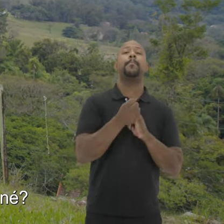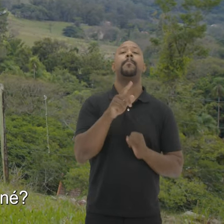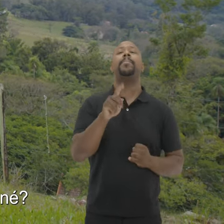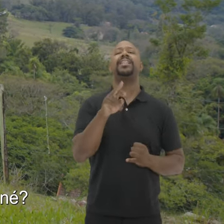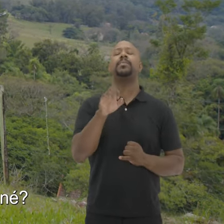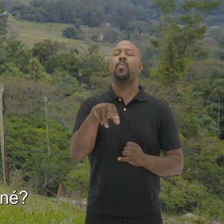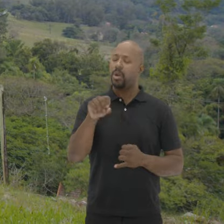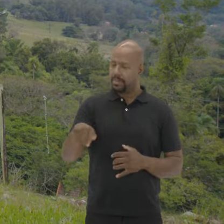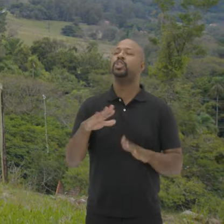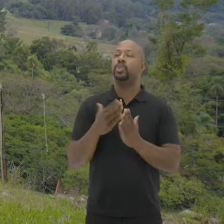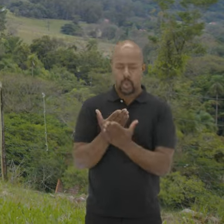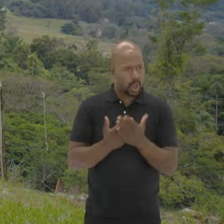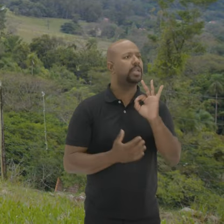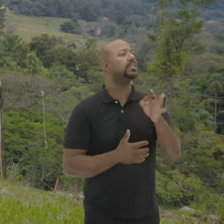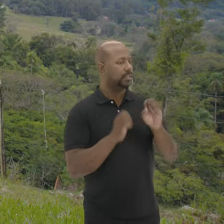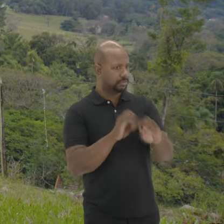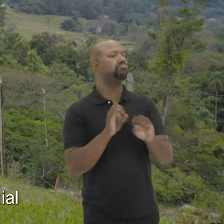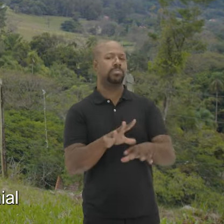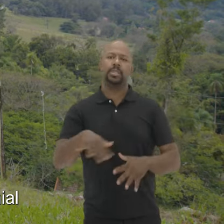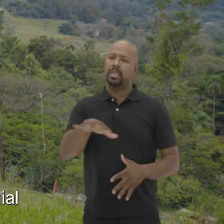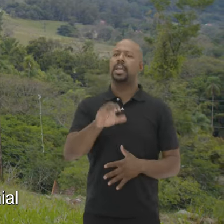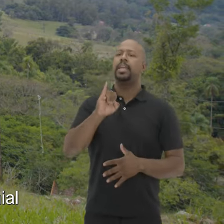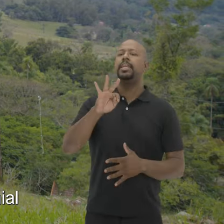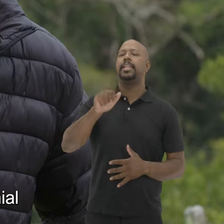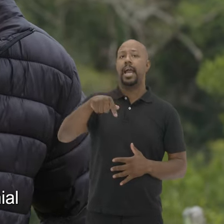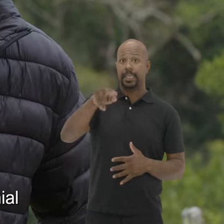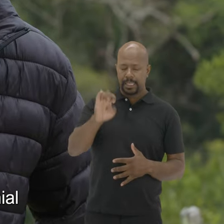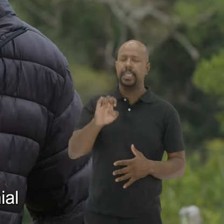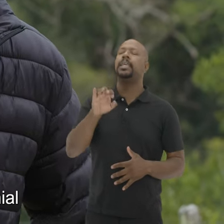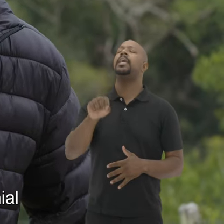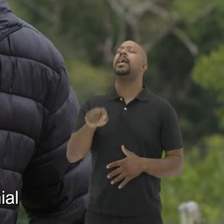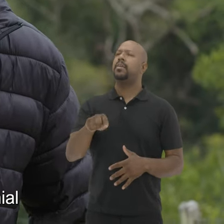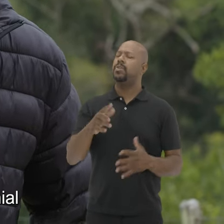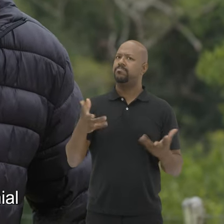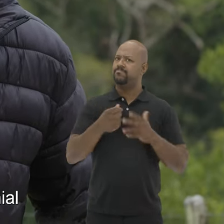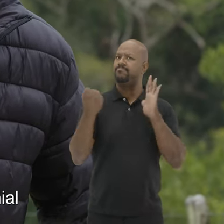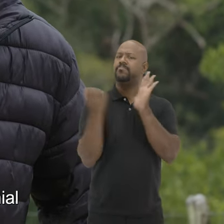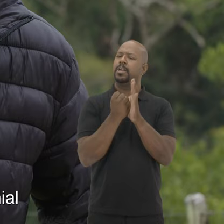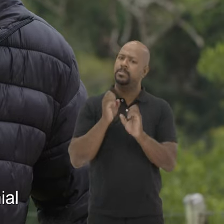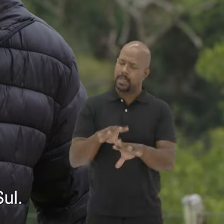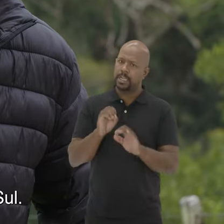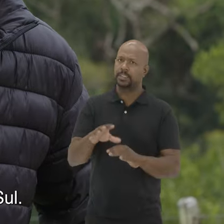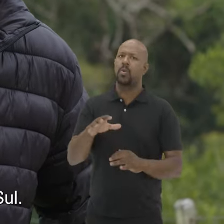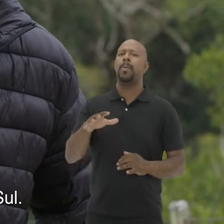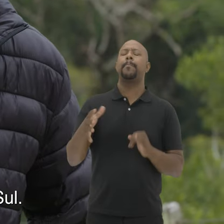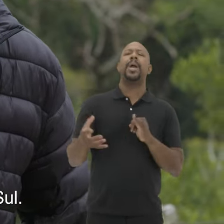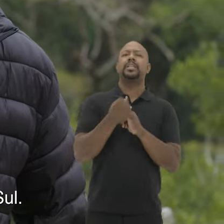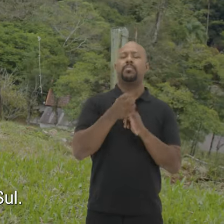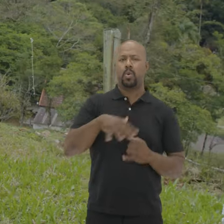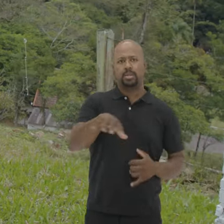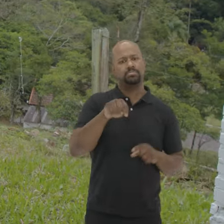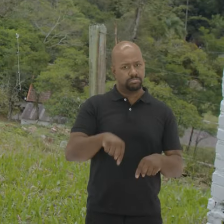trabalhava Itaqui, nas escolas, né? Isso, que trabalhou nas escolas da região. O professor Itaqui foi um marco no próprio trabalho de educação patrimonial em todo o estado do Rio Grande